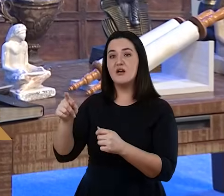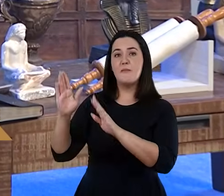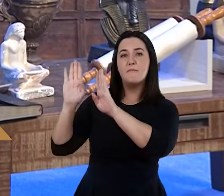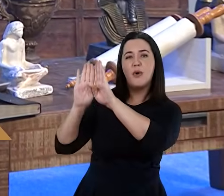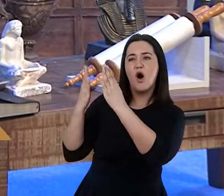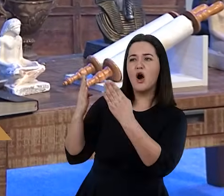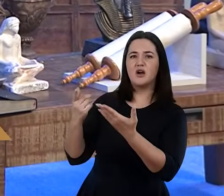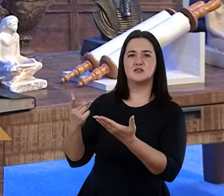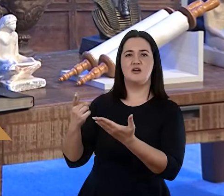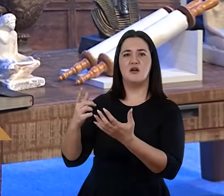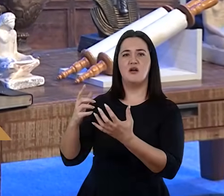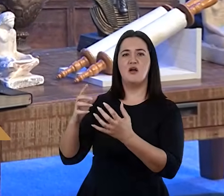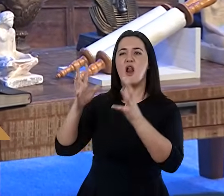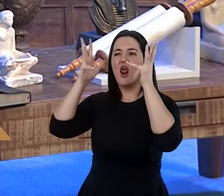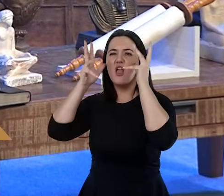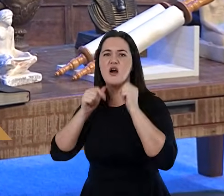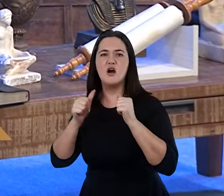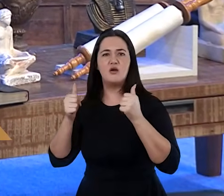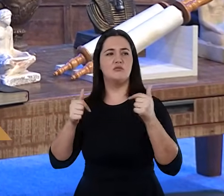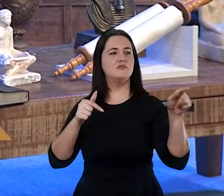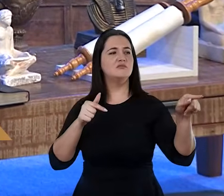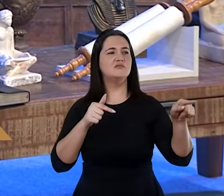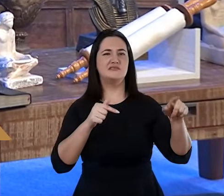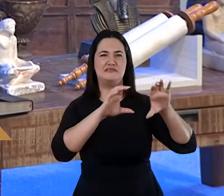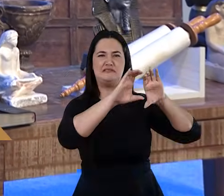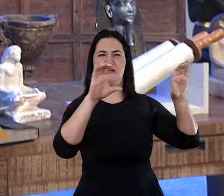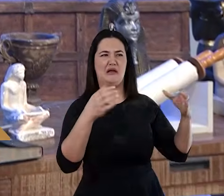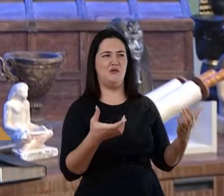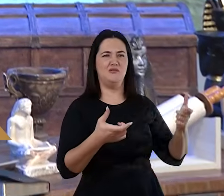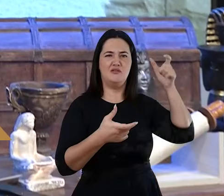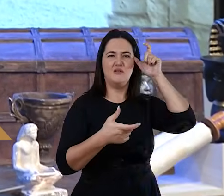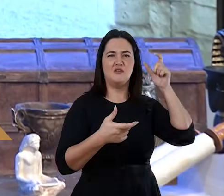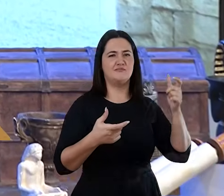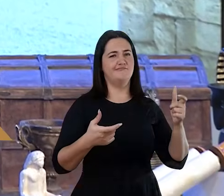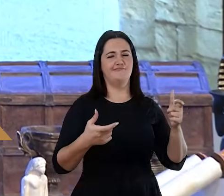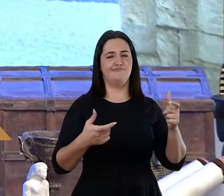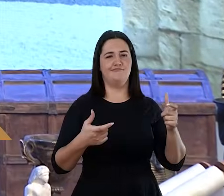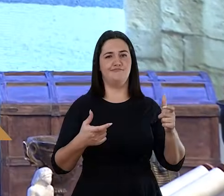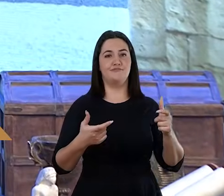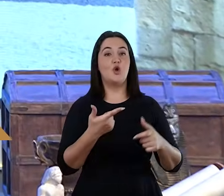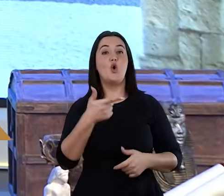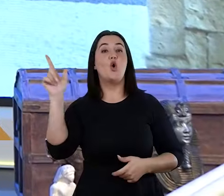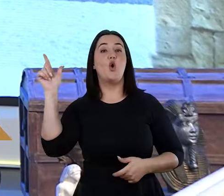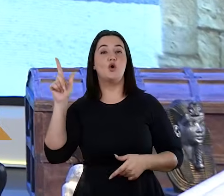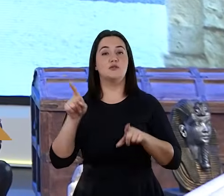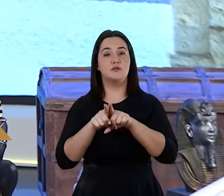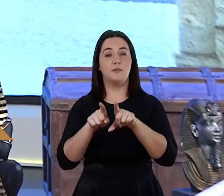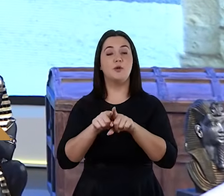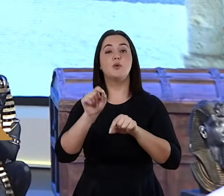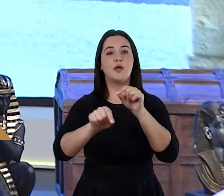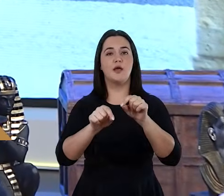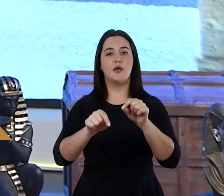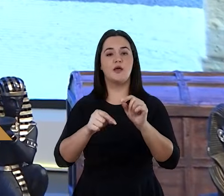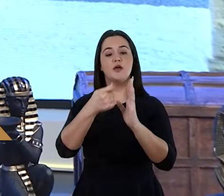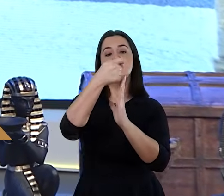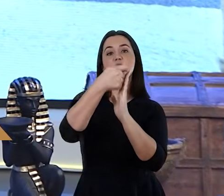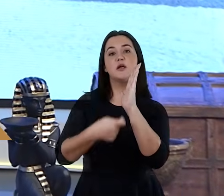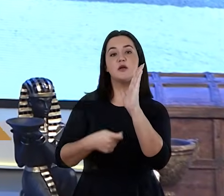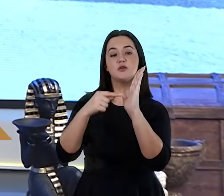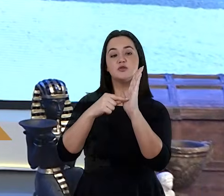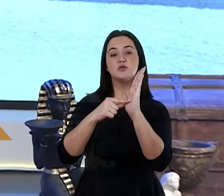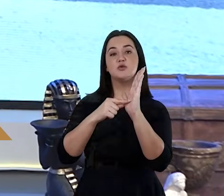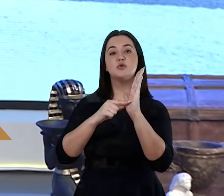importante observar algo mais técnico, que eu vou explicar para você. O estilo literário do livro dos Juízes, que é diferente